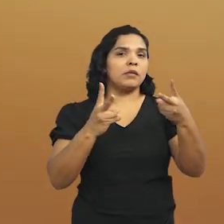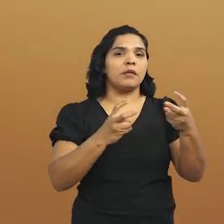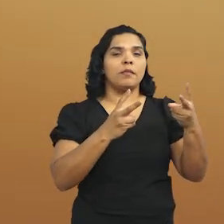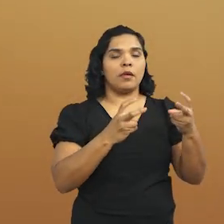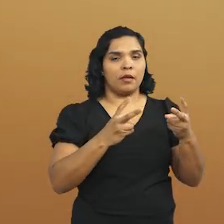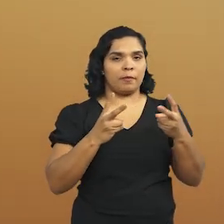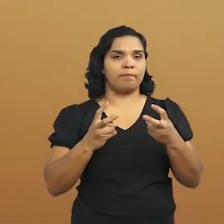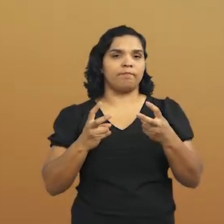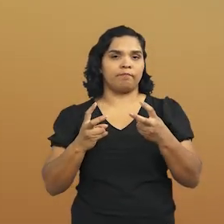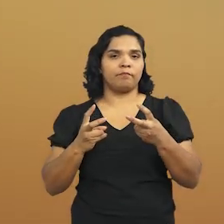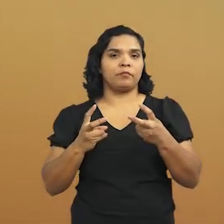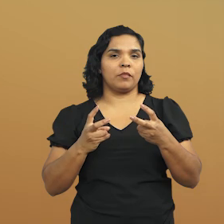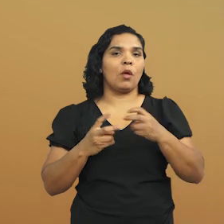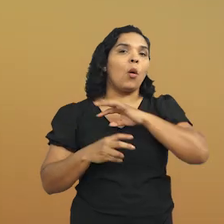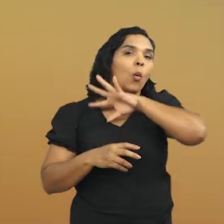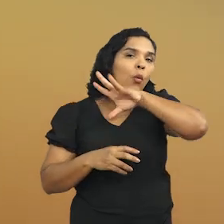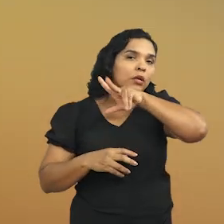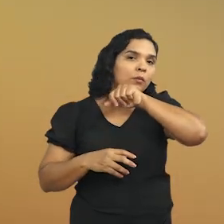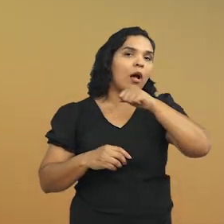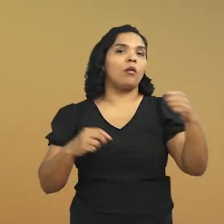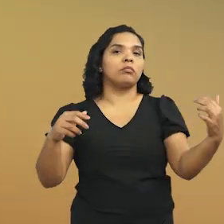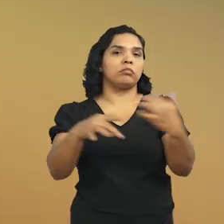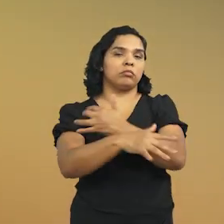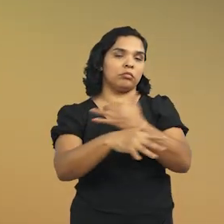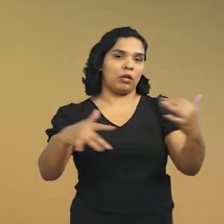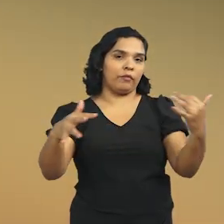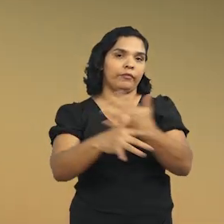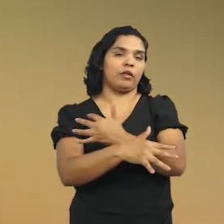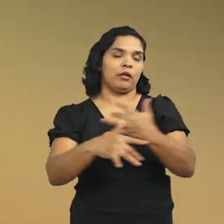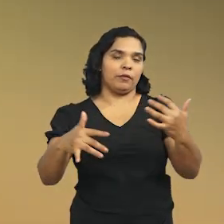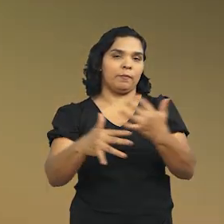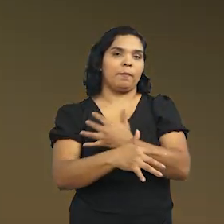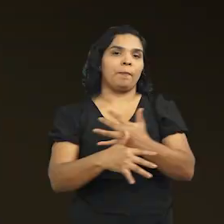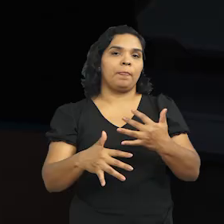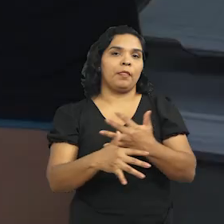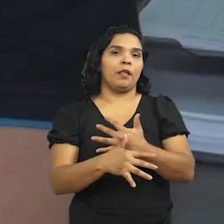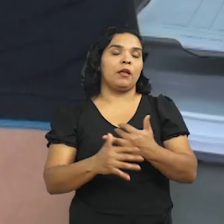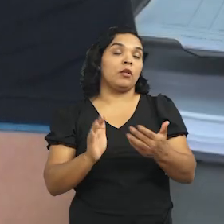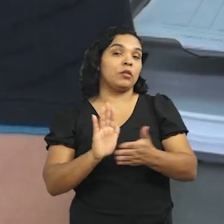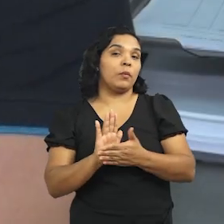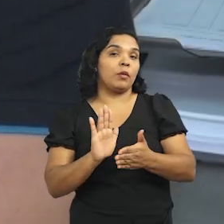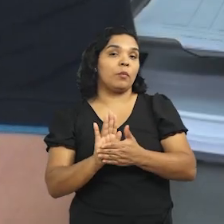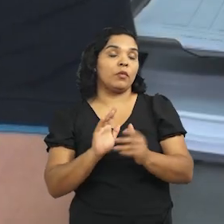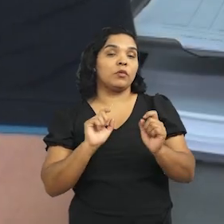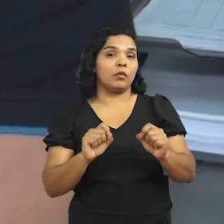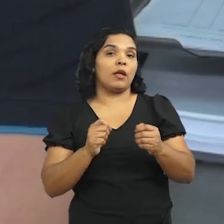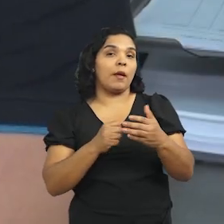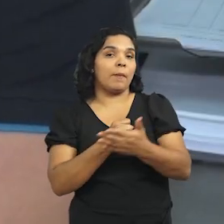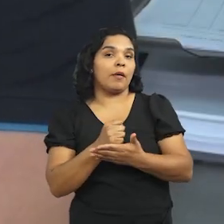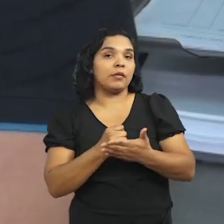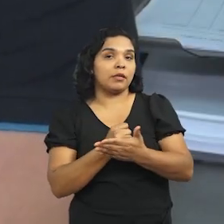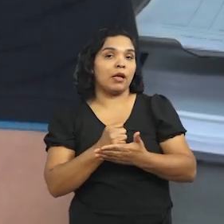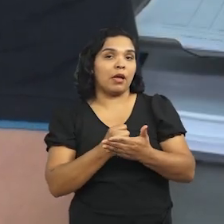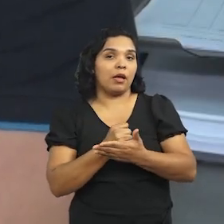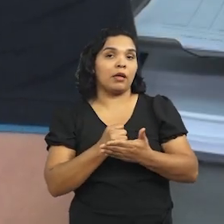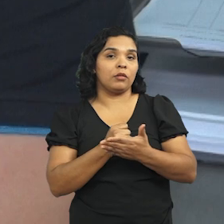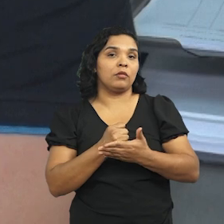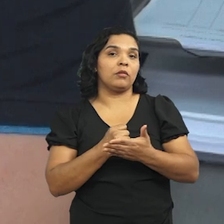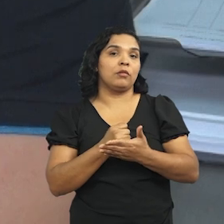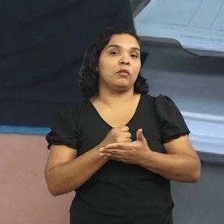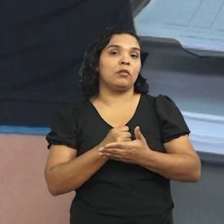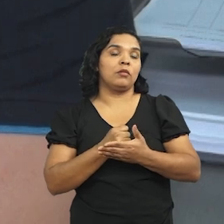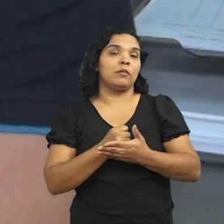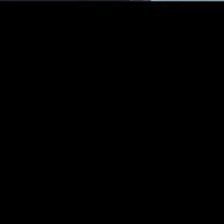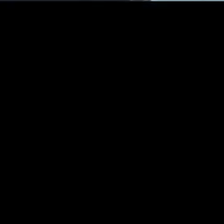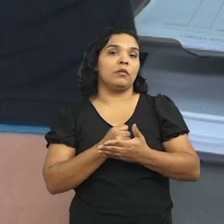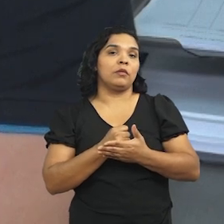consegue detectar o animal na rodovia. O nosso serviço inteligente que a gente propôs, ele foi baseado no